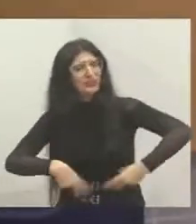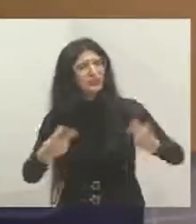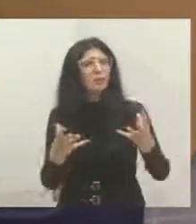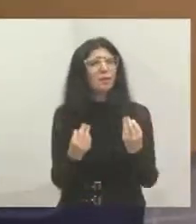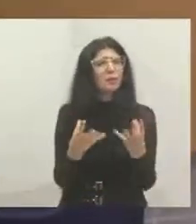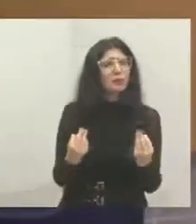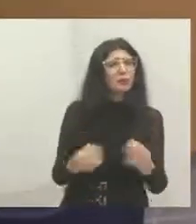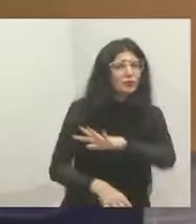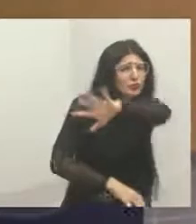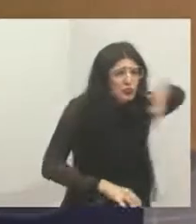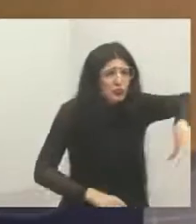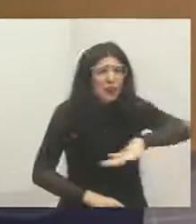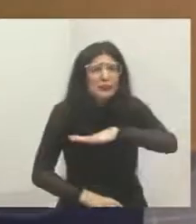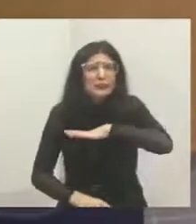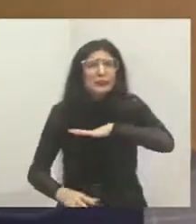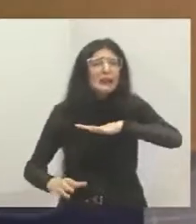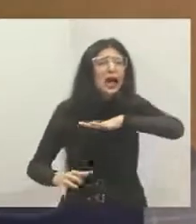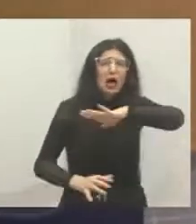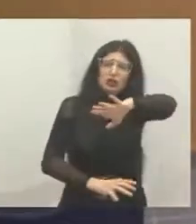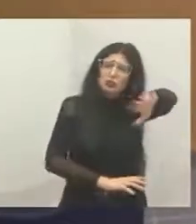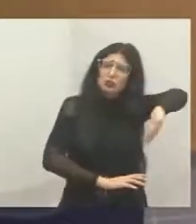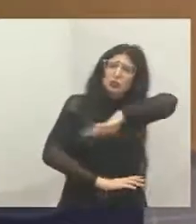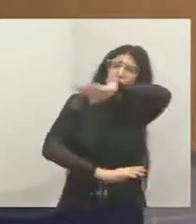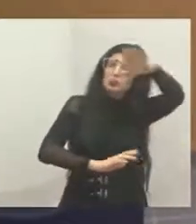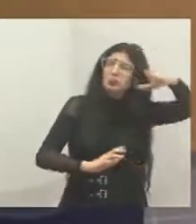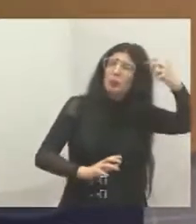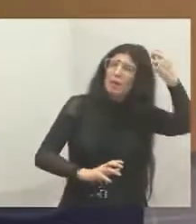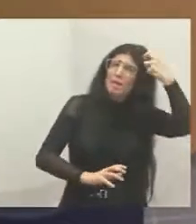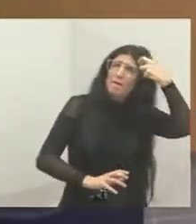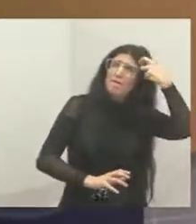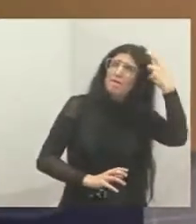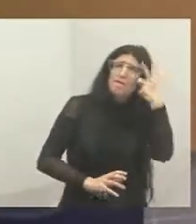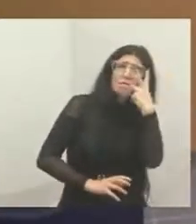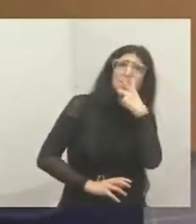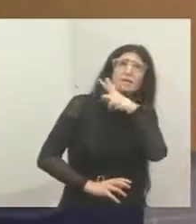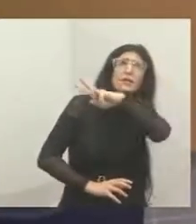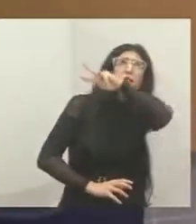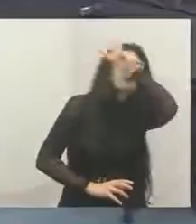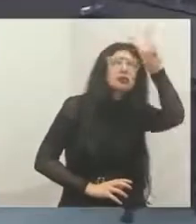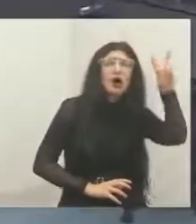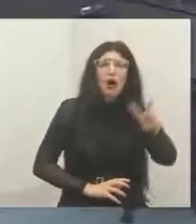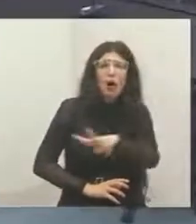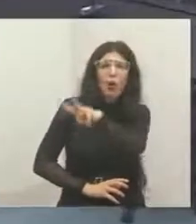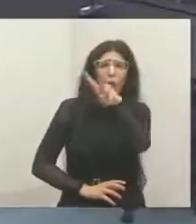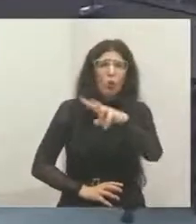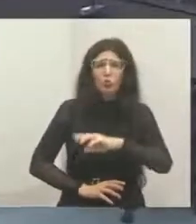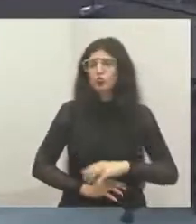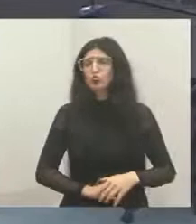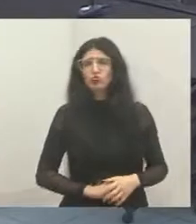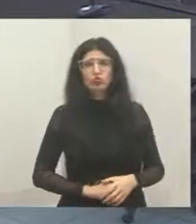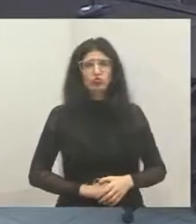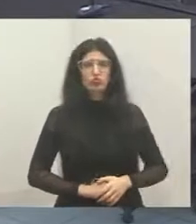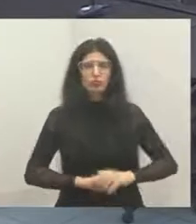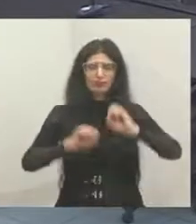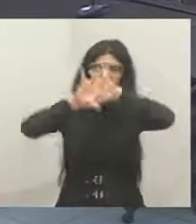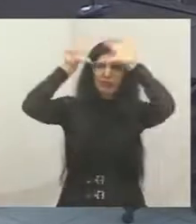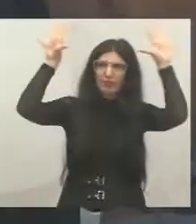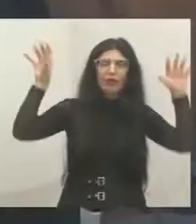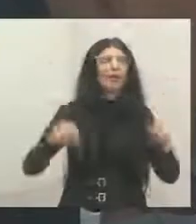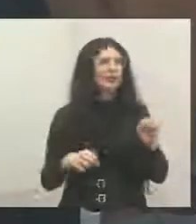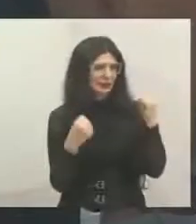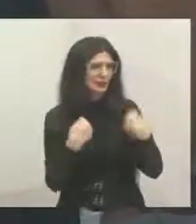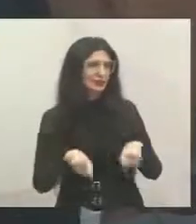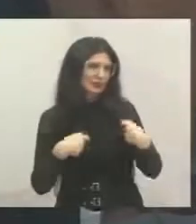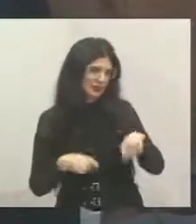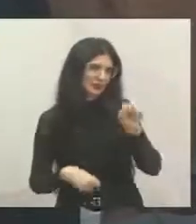município por um todo. Espero ter respondido sua pergunta melhor da colocação anterior. Então, não esclareceu, porque assim, como você falou assim,